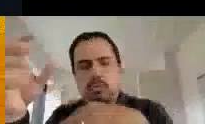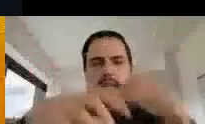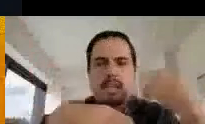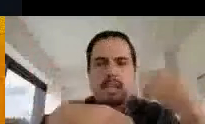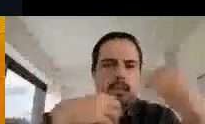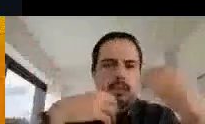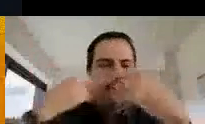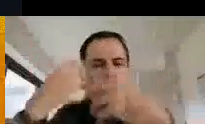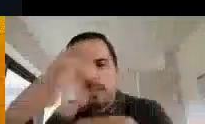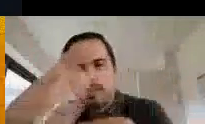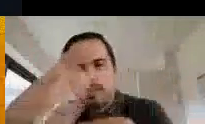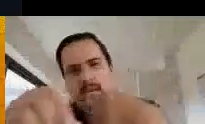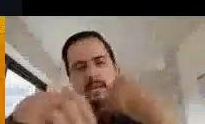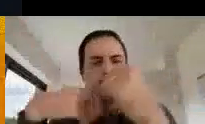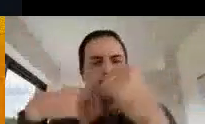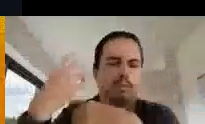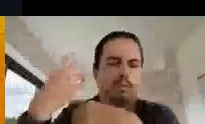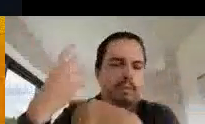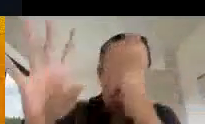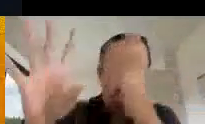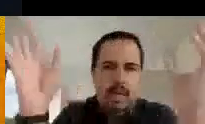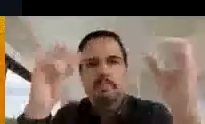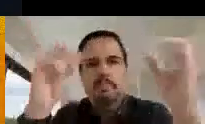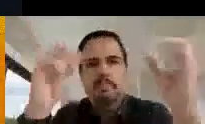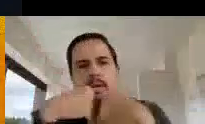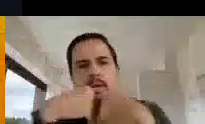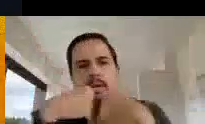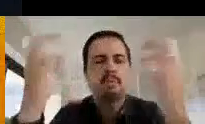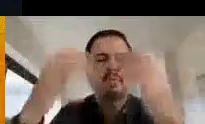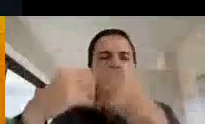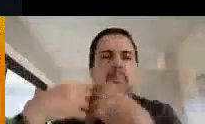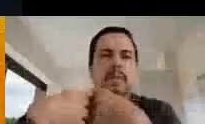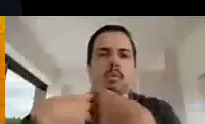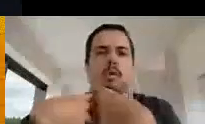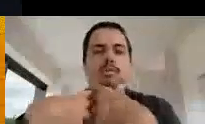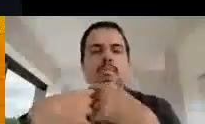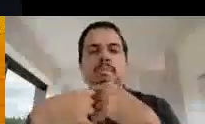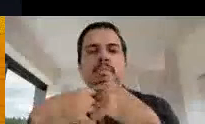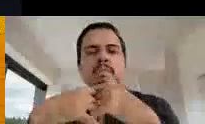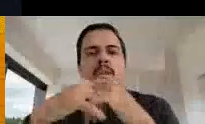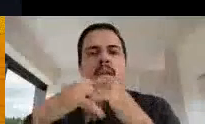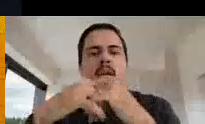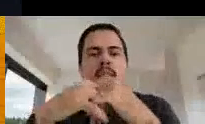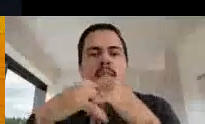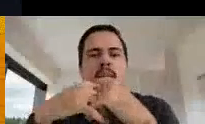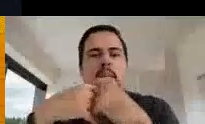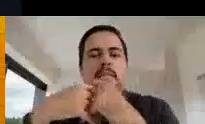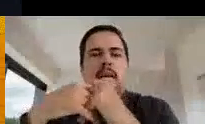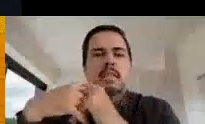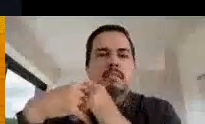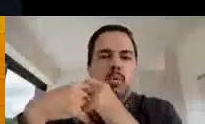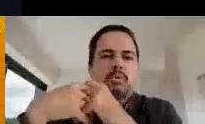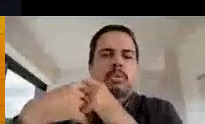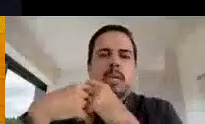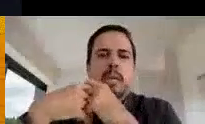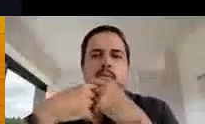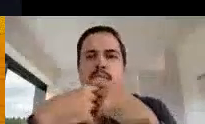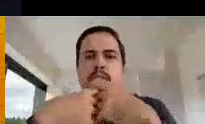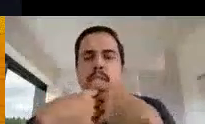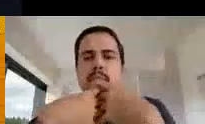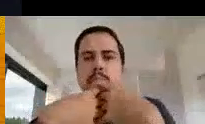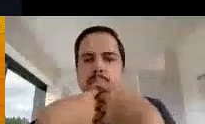vocês vão para consultoria, se vocês vão para investimento, se vocês vão para, sei lá, para outro tipo de negócio, tem que pensar